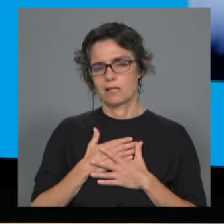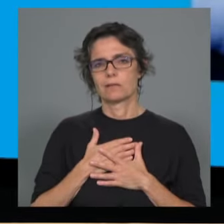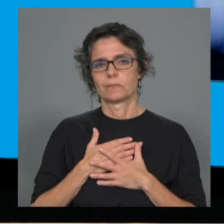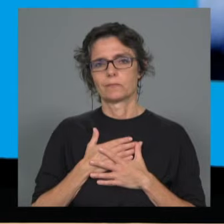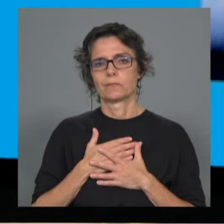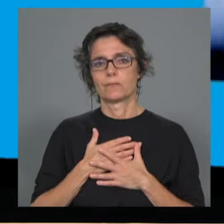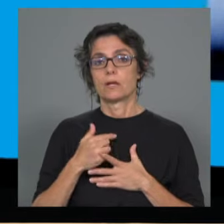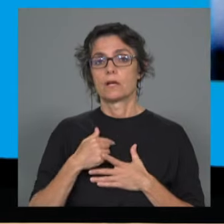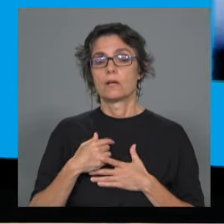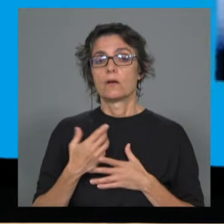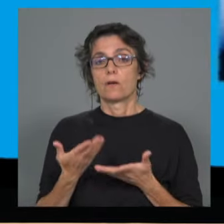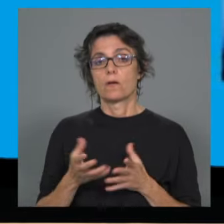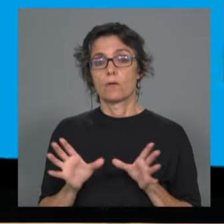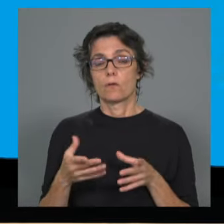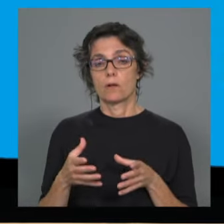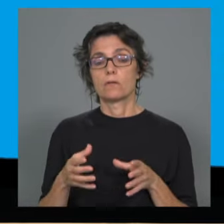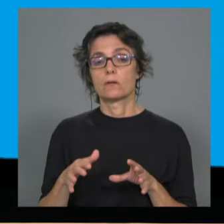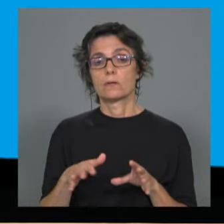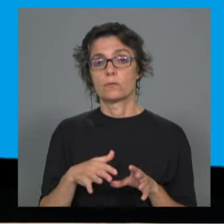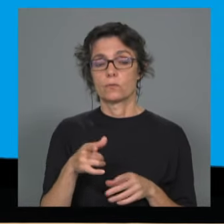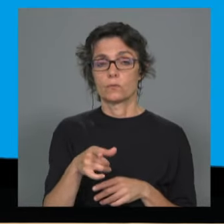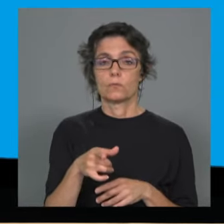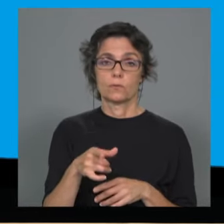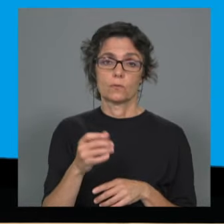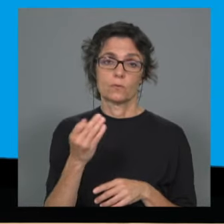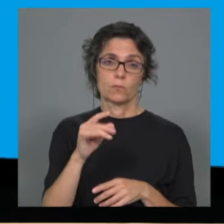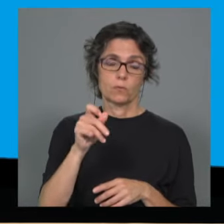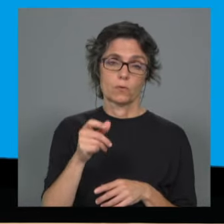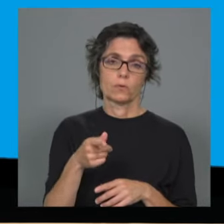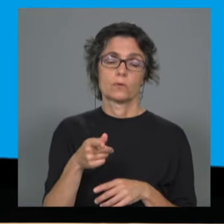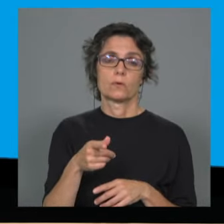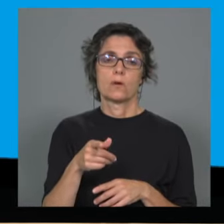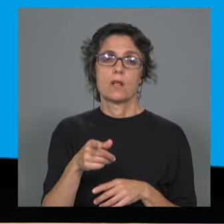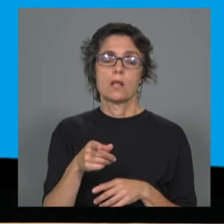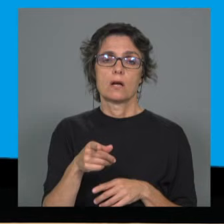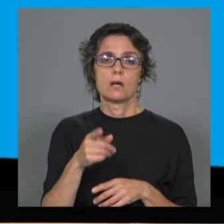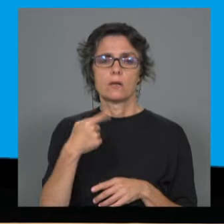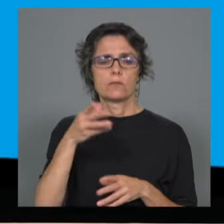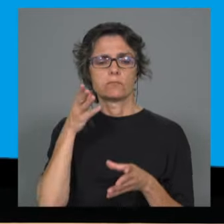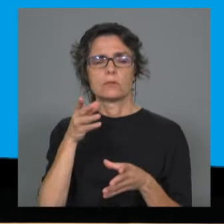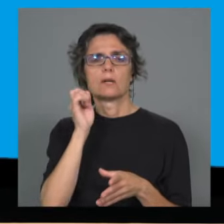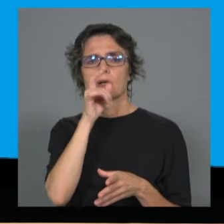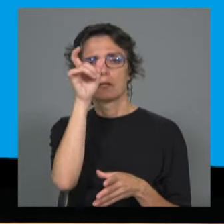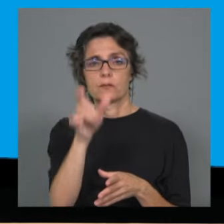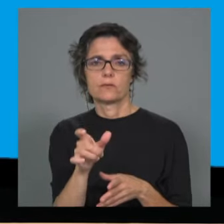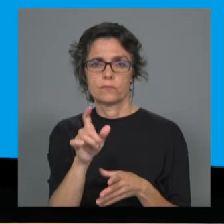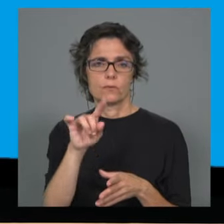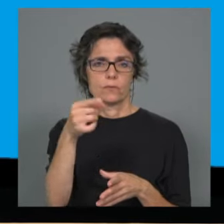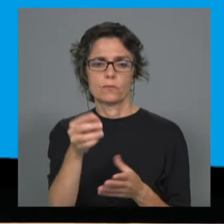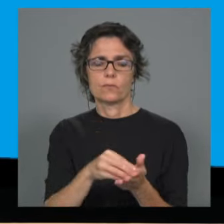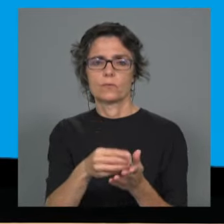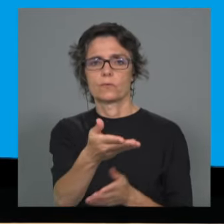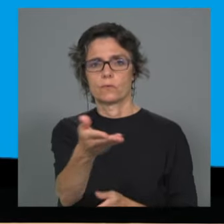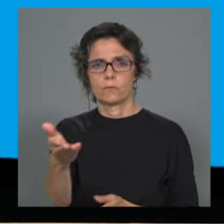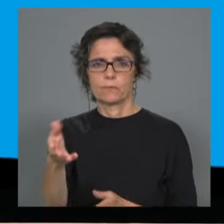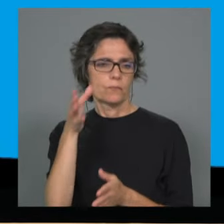numa comunidade no Porto, Ilhéssa da Palmeira, que a nossa centralidade é o próximo, que é o pobre. E